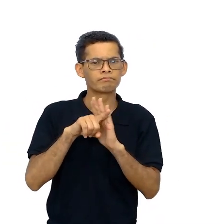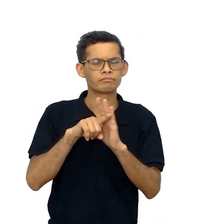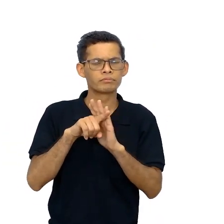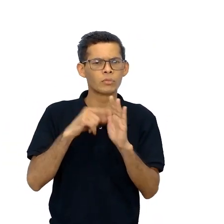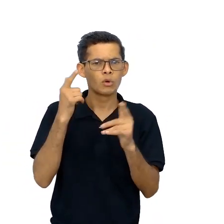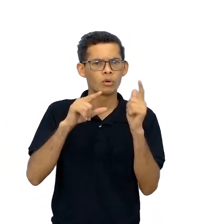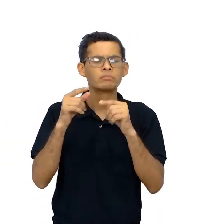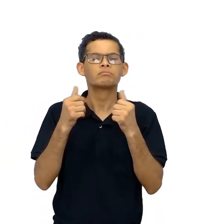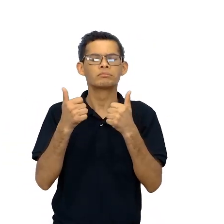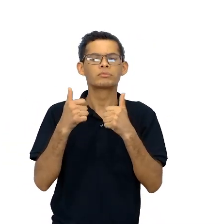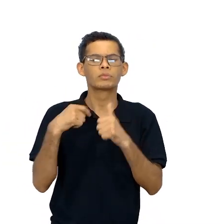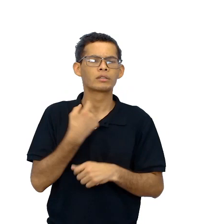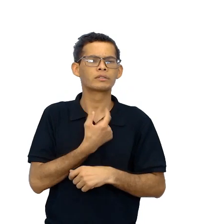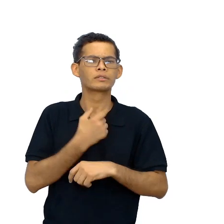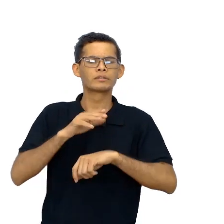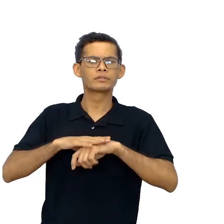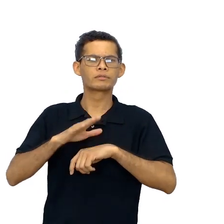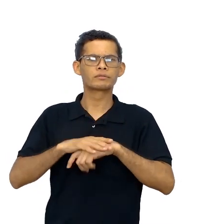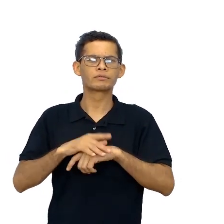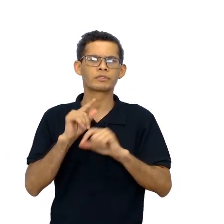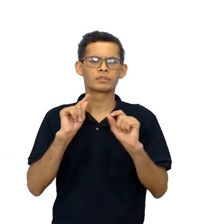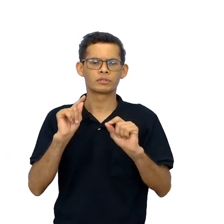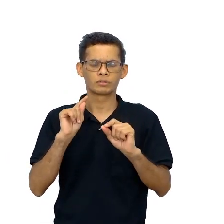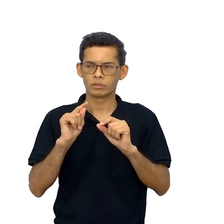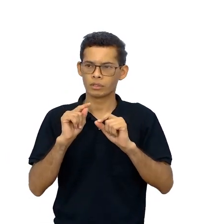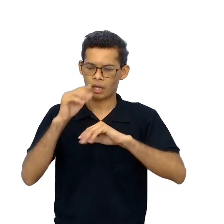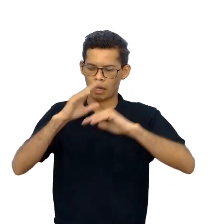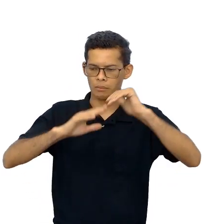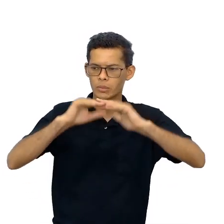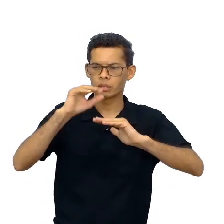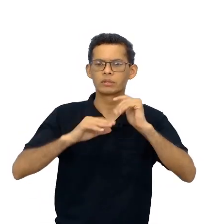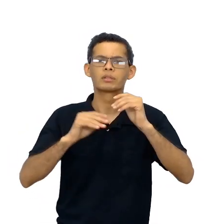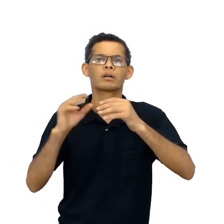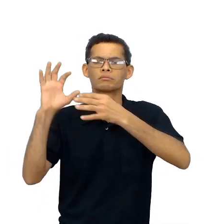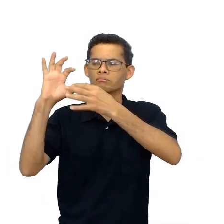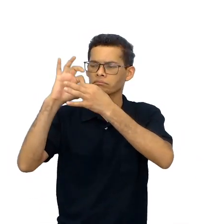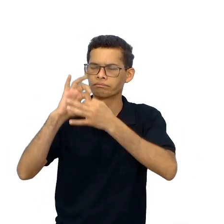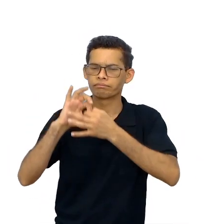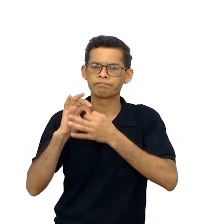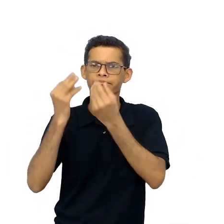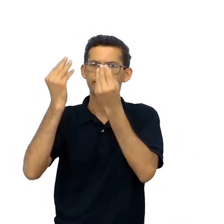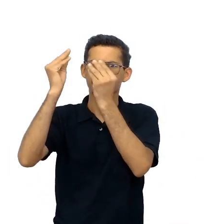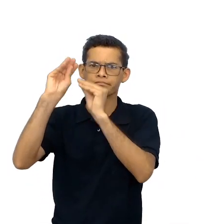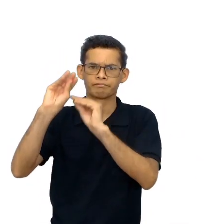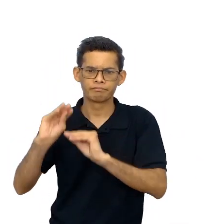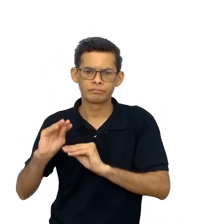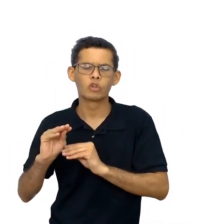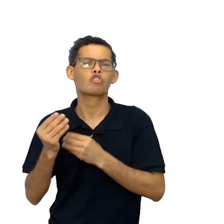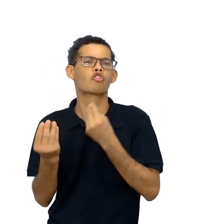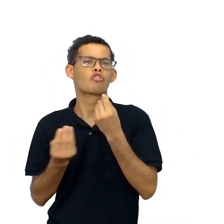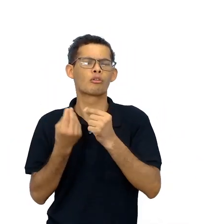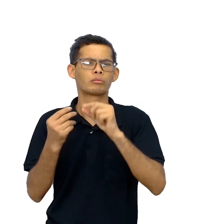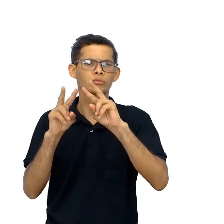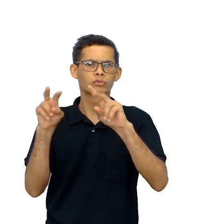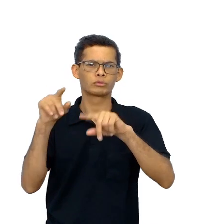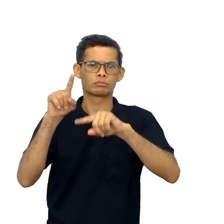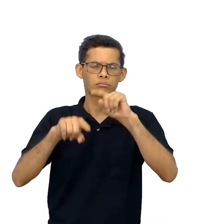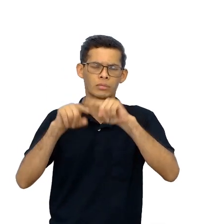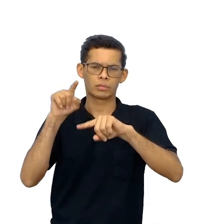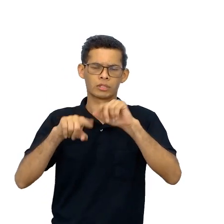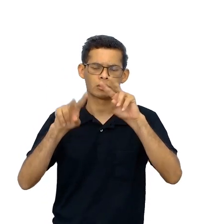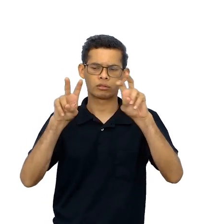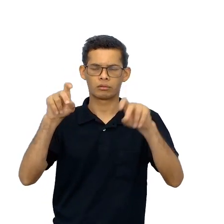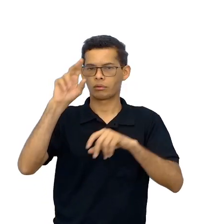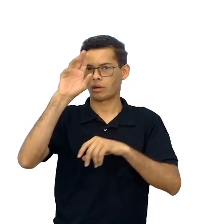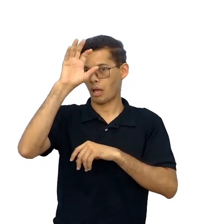Nós elencamos essas habilidades e fizemos uma conexão com o material do Aprender